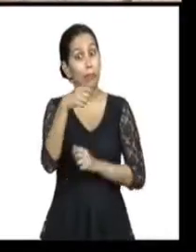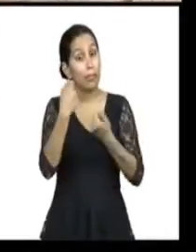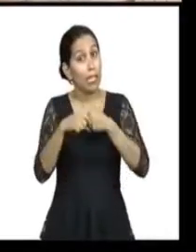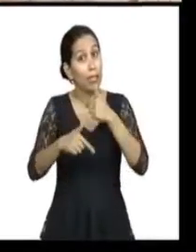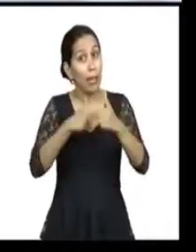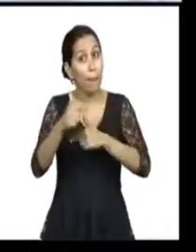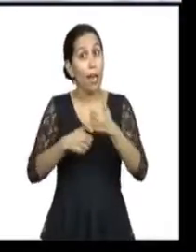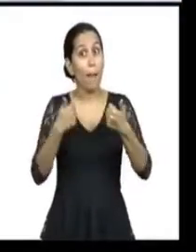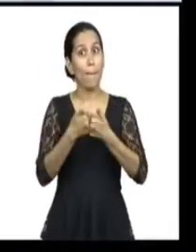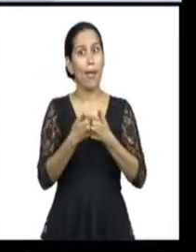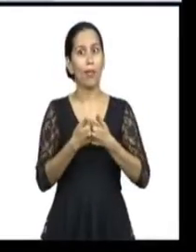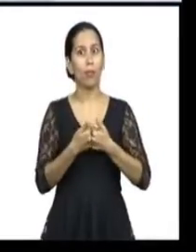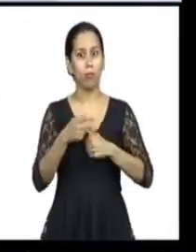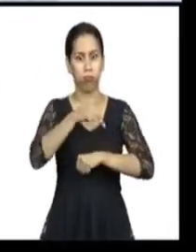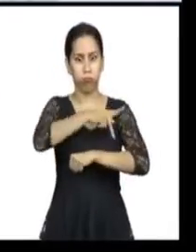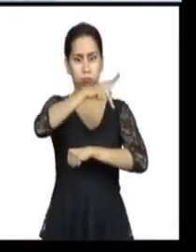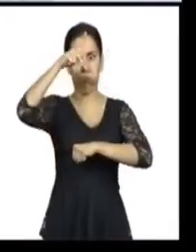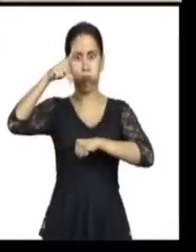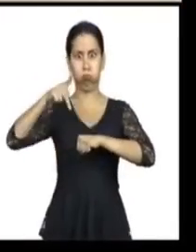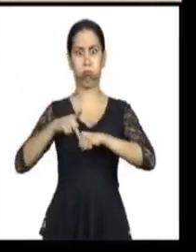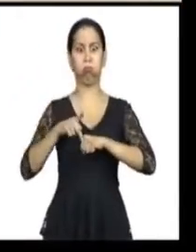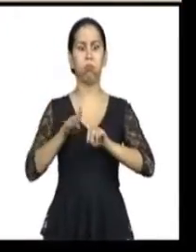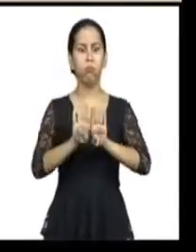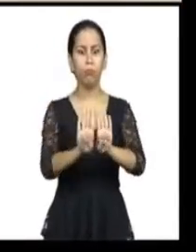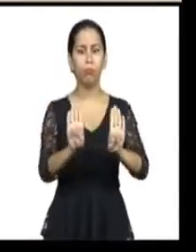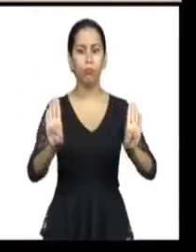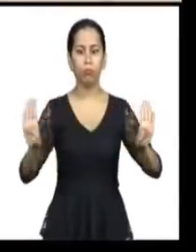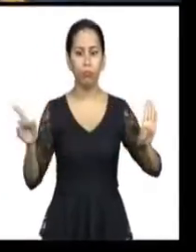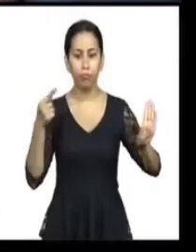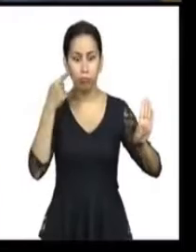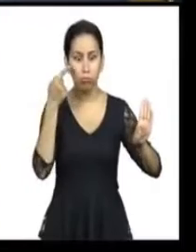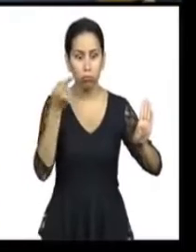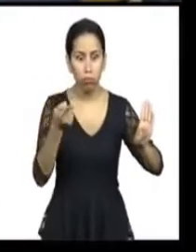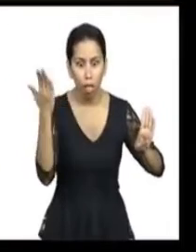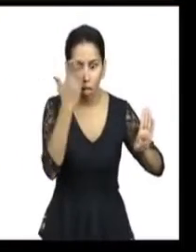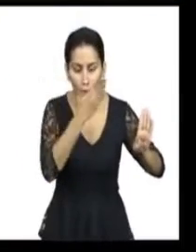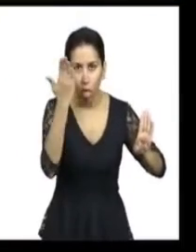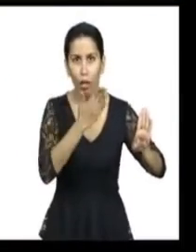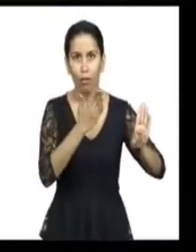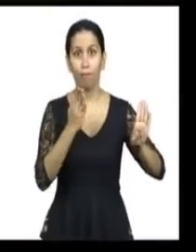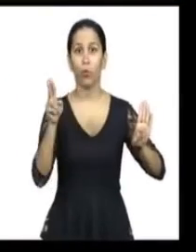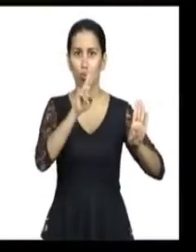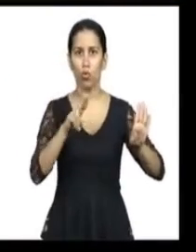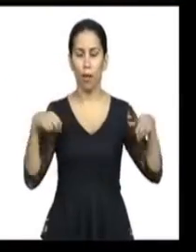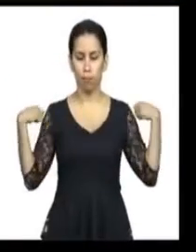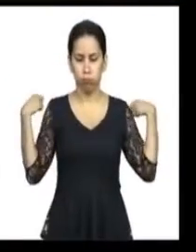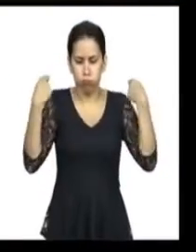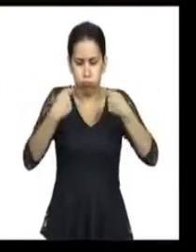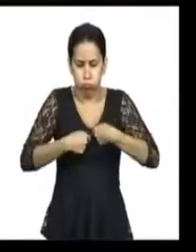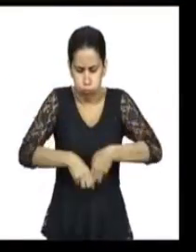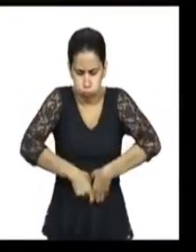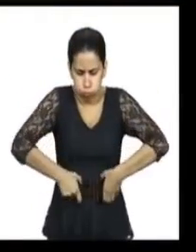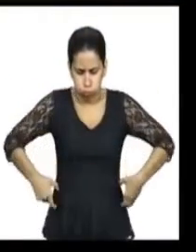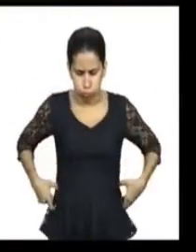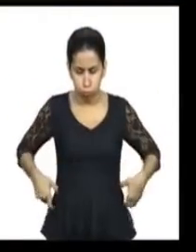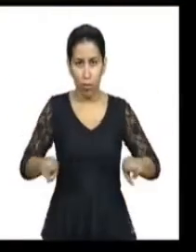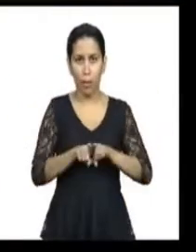trabalhar próximo à borda de uma bancada, use cinto de segurança bem ancorado e coloque uma tela de proteção.